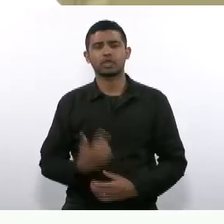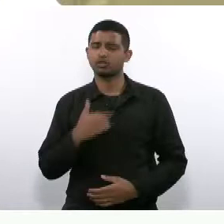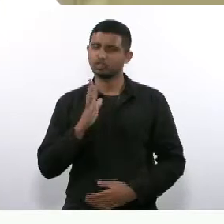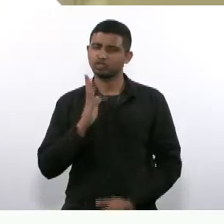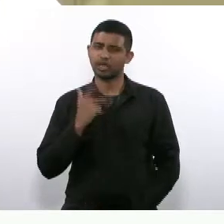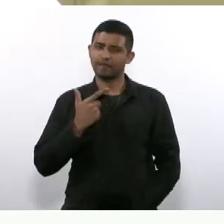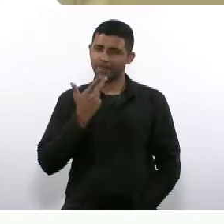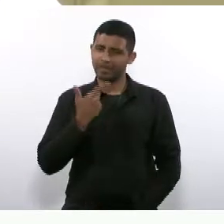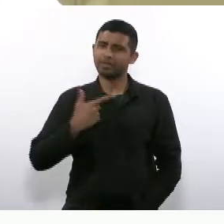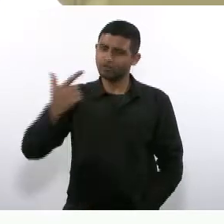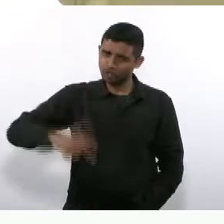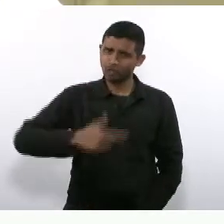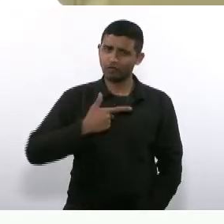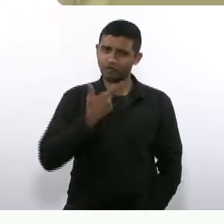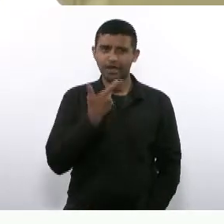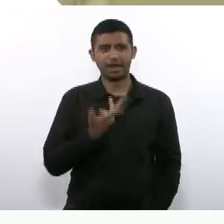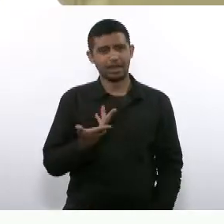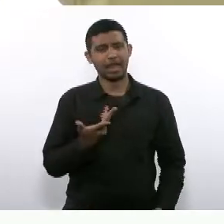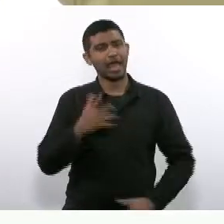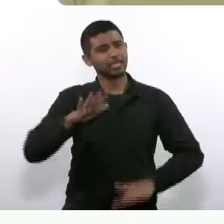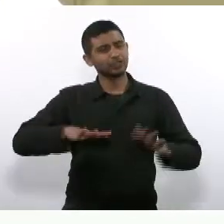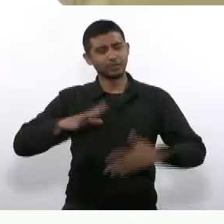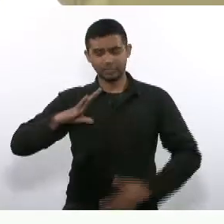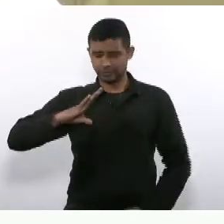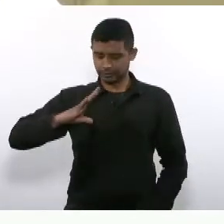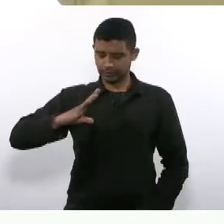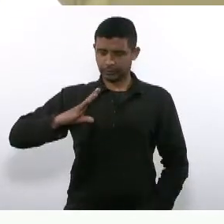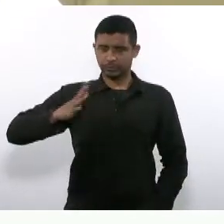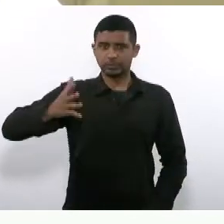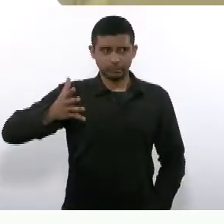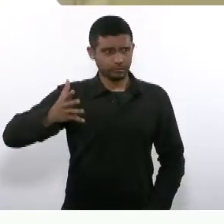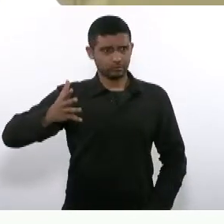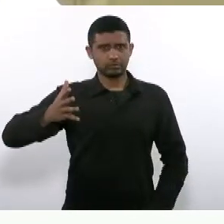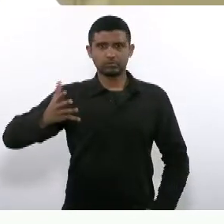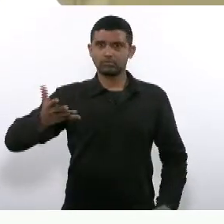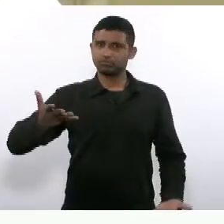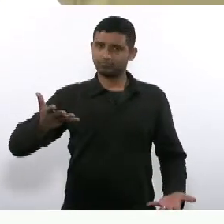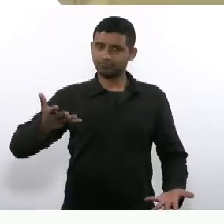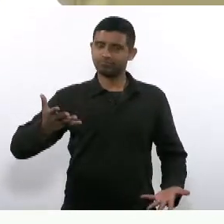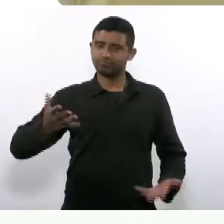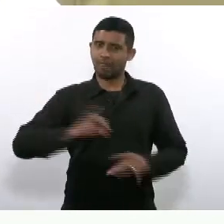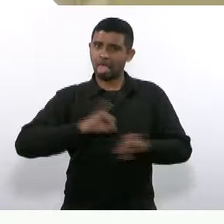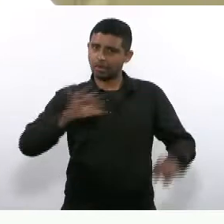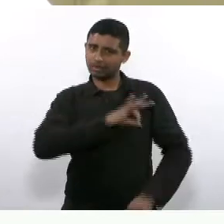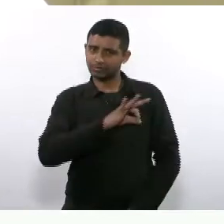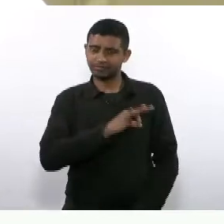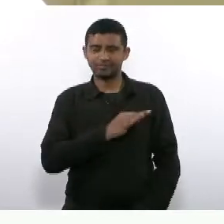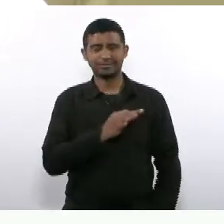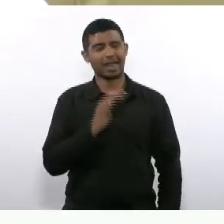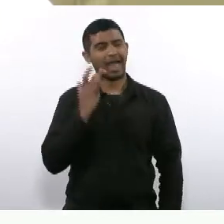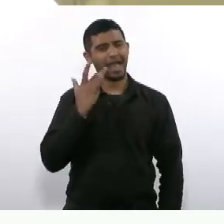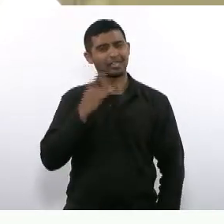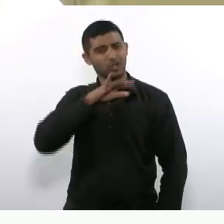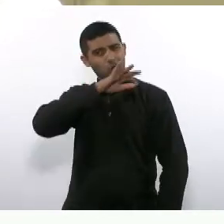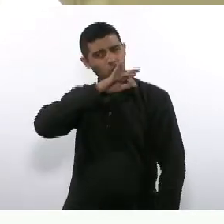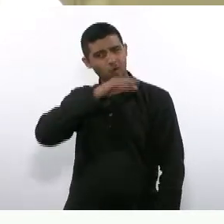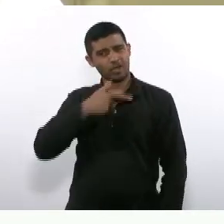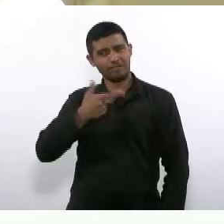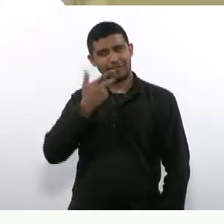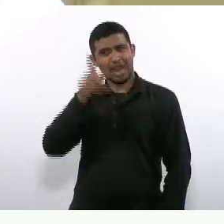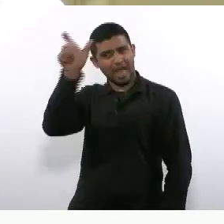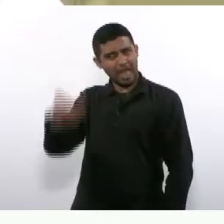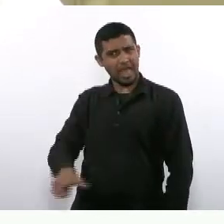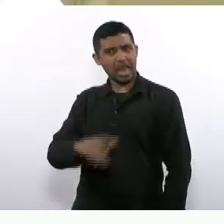isso aqui, mas repito, a gente muitas vezes exige coragem da vítima, né? E eu acho isso muito cruel, que a gente tenha que exigir coragem da